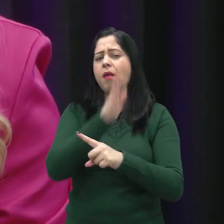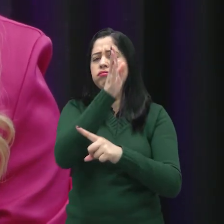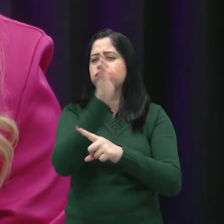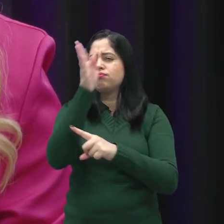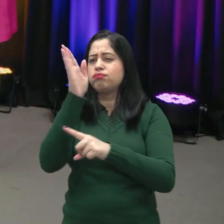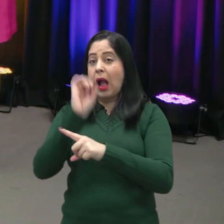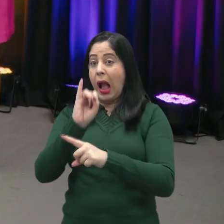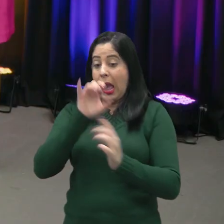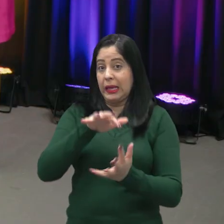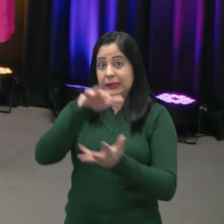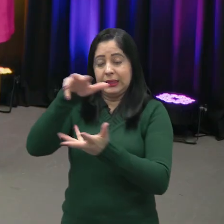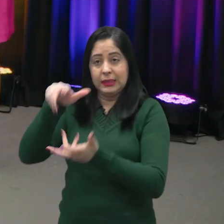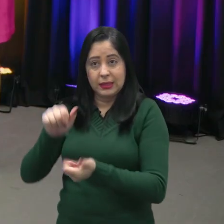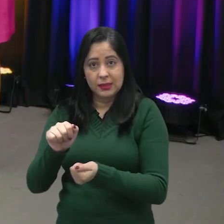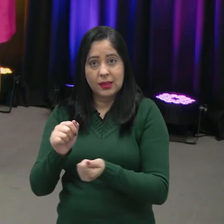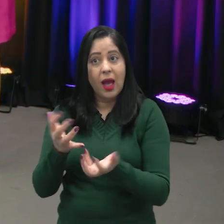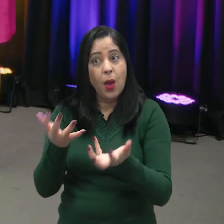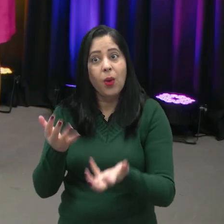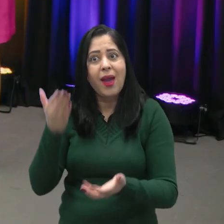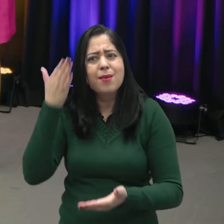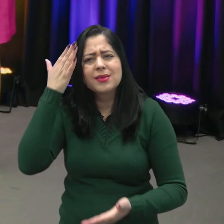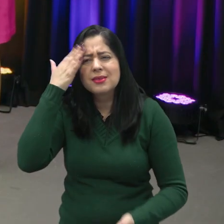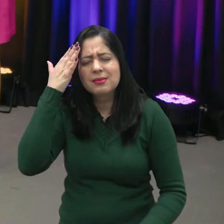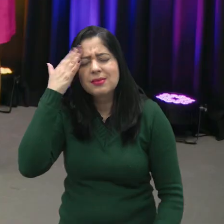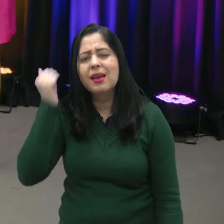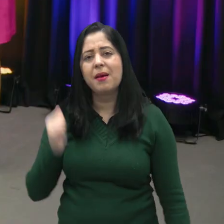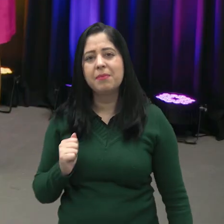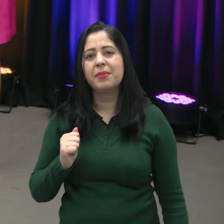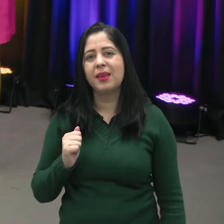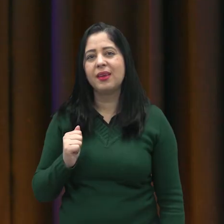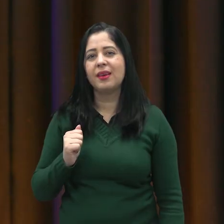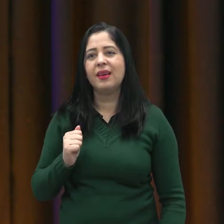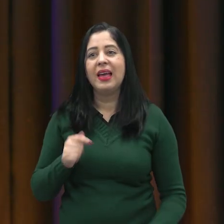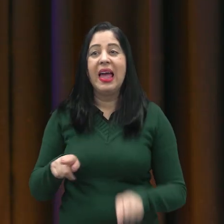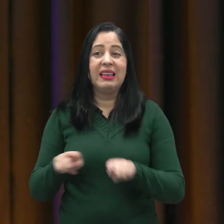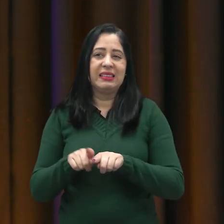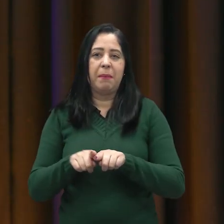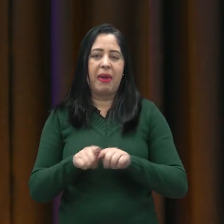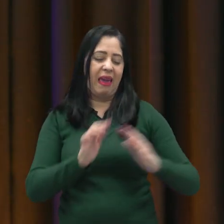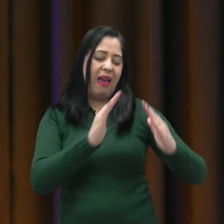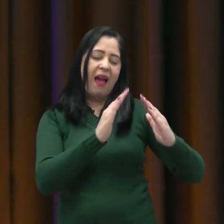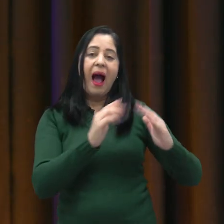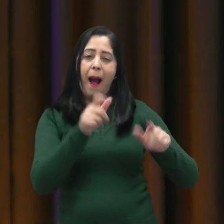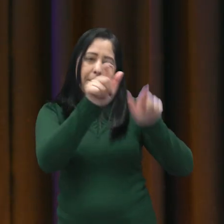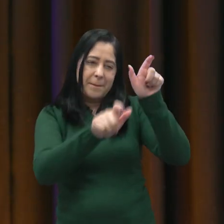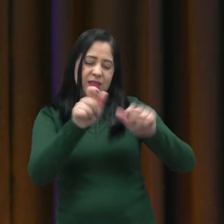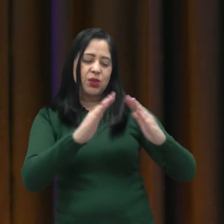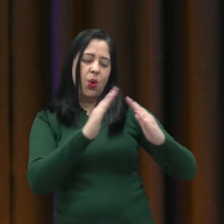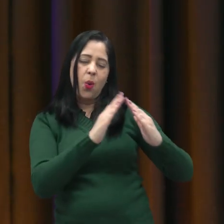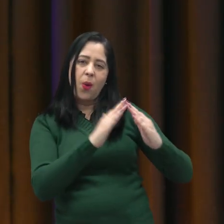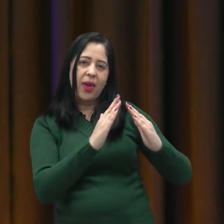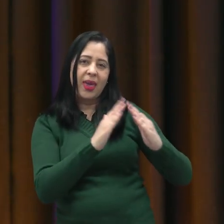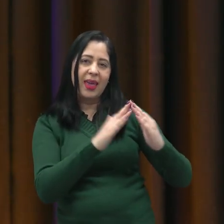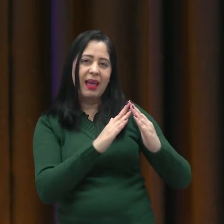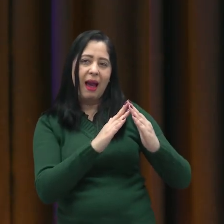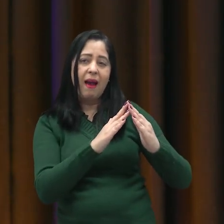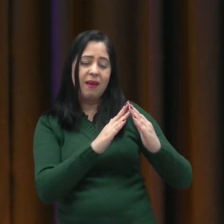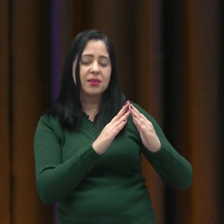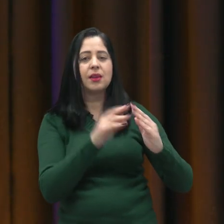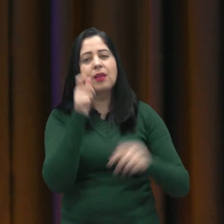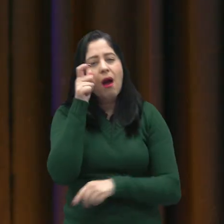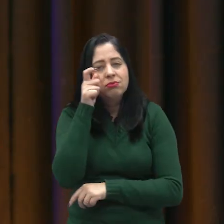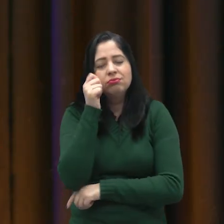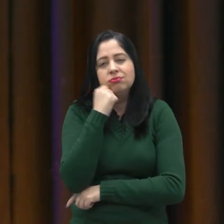ela, né? Isso aí. Acho que posso falar de mim mesmo, né? Eu vim de um bairro periférico de São Paulo, né, onde